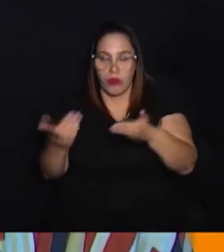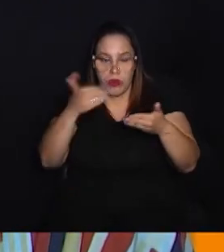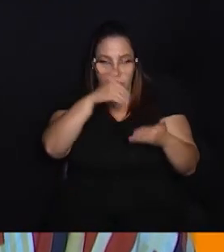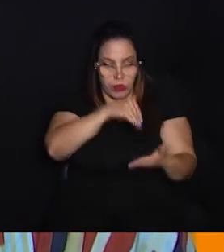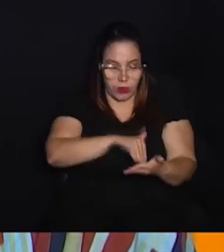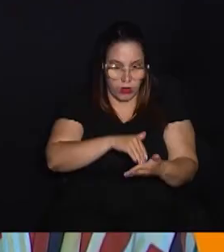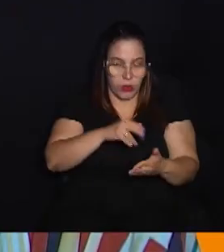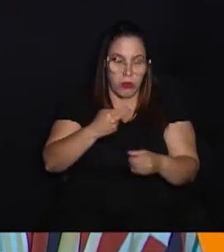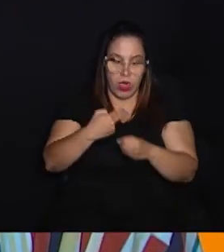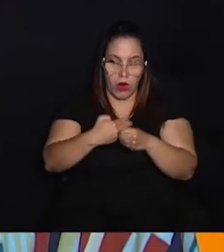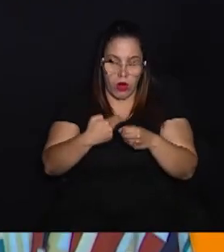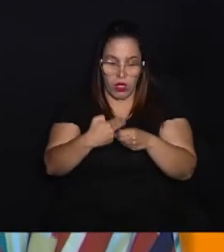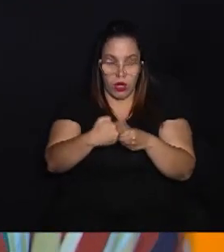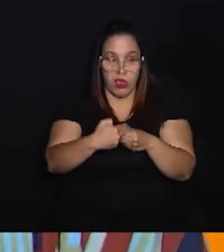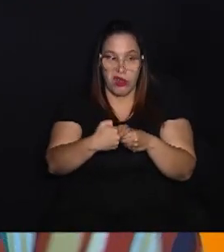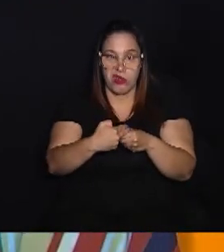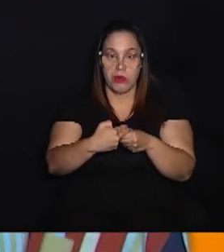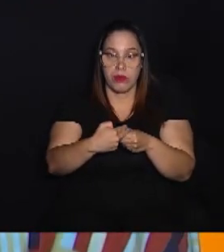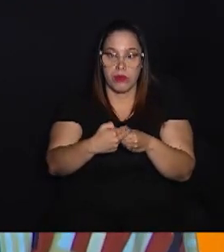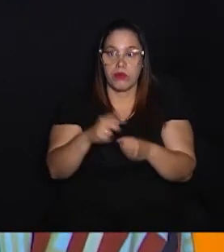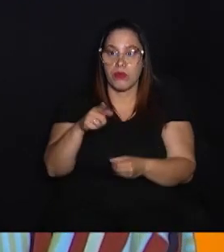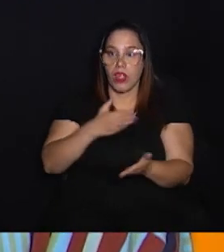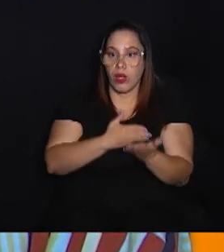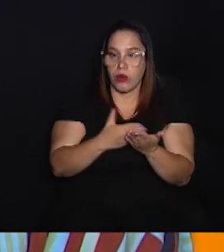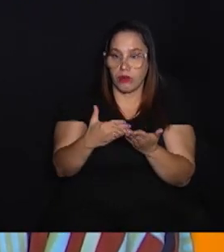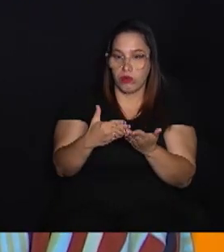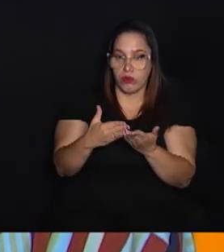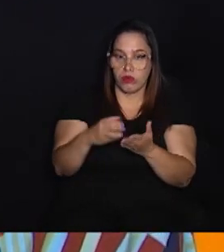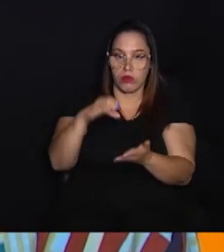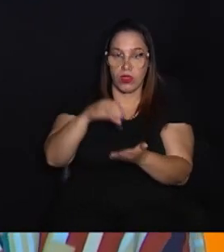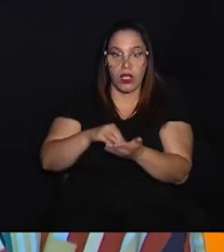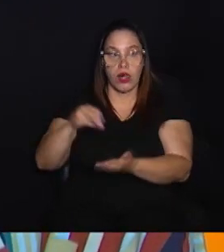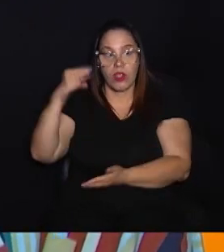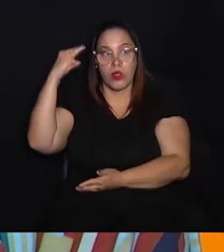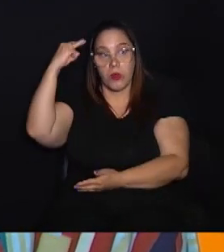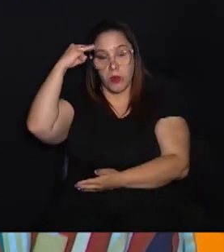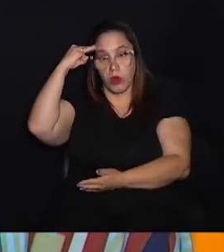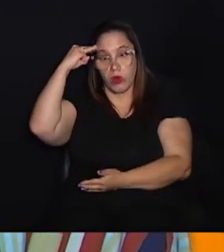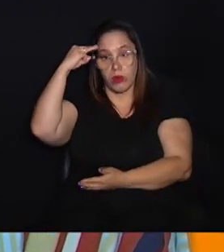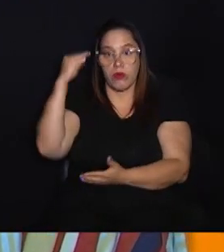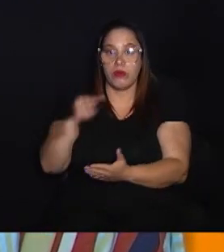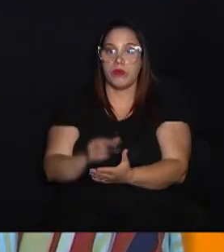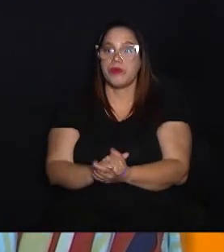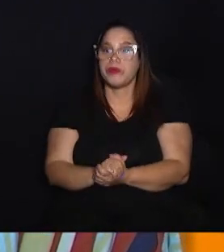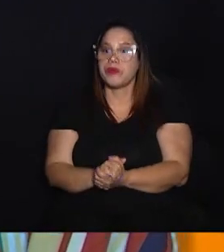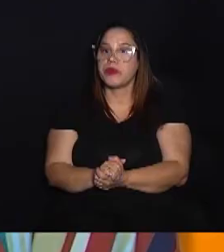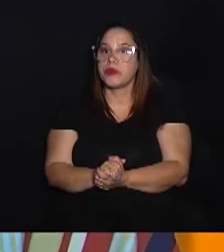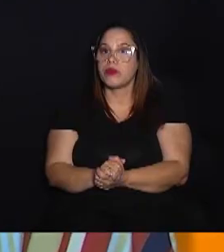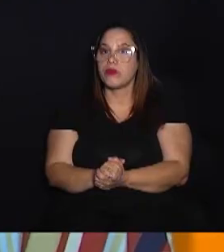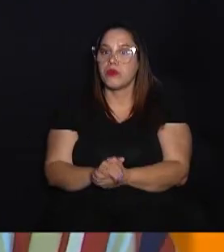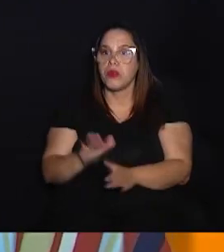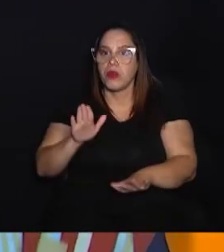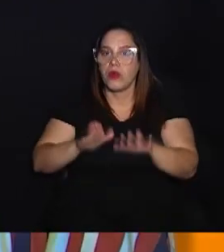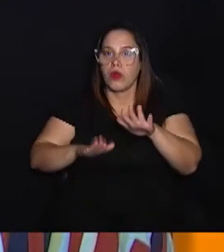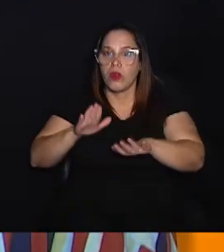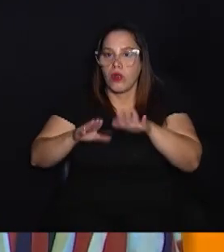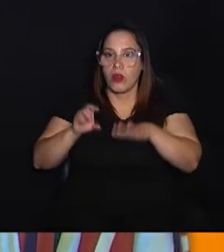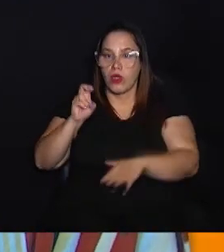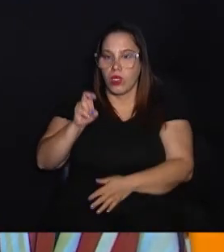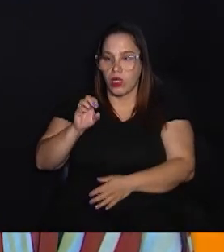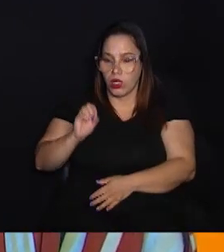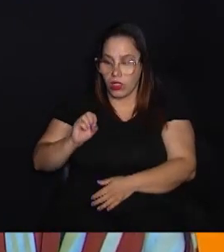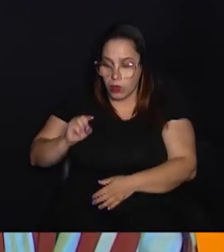trazido para a Unicamp, e é o início do Centro de Memória, né? Então, são mais ou menos 50